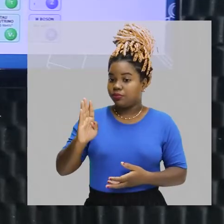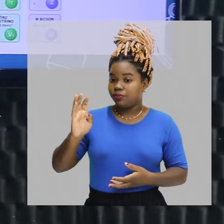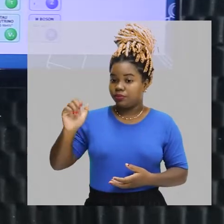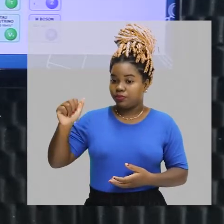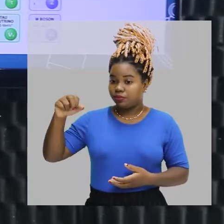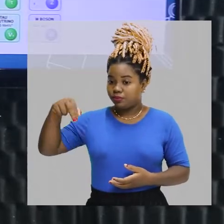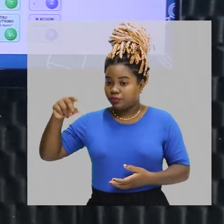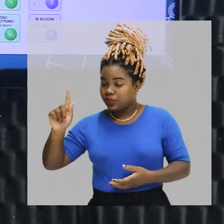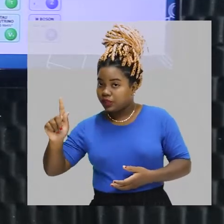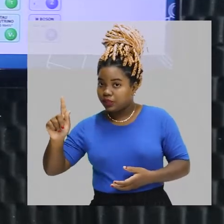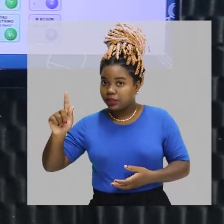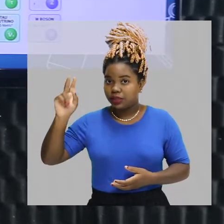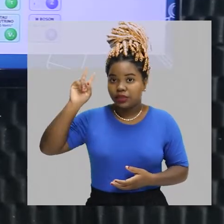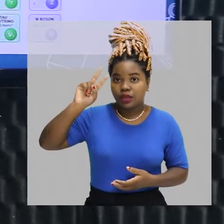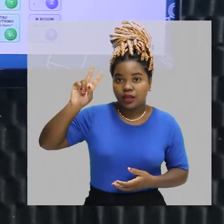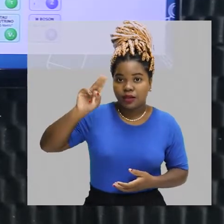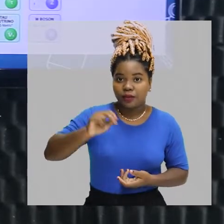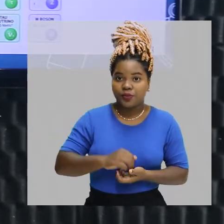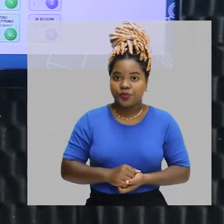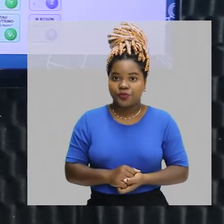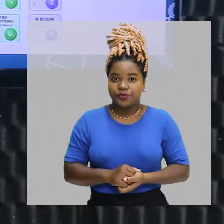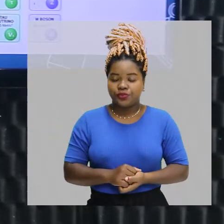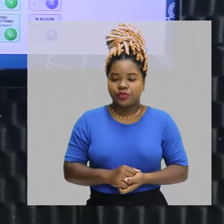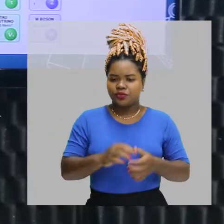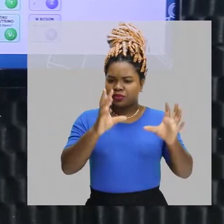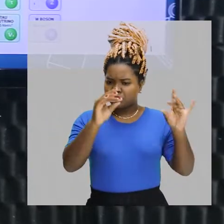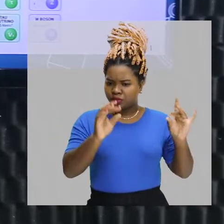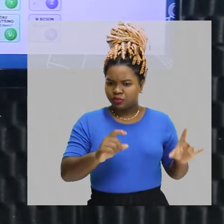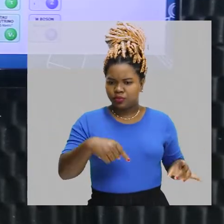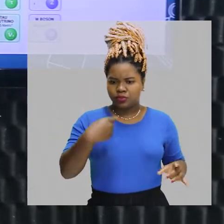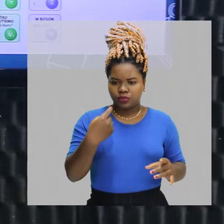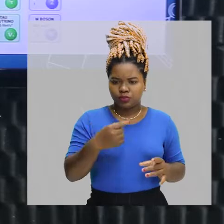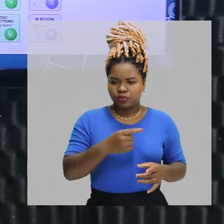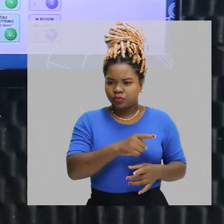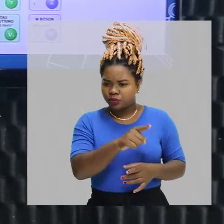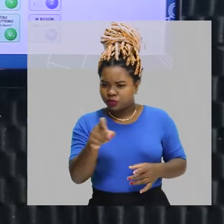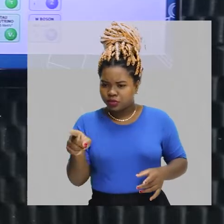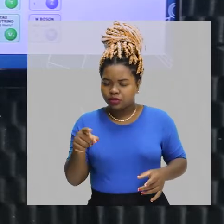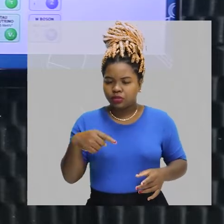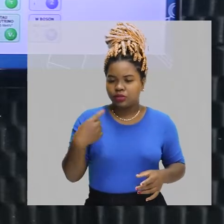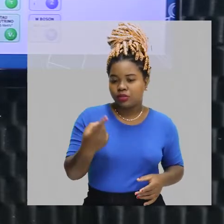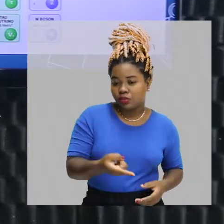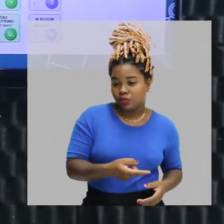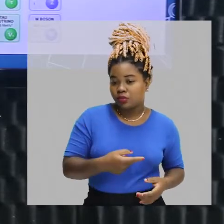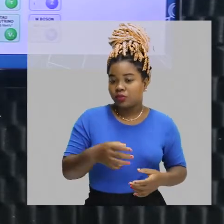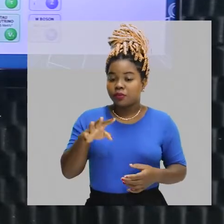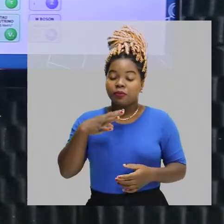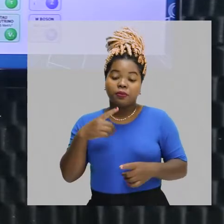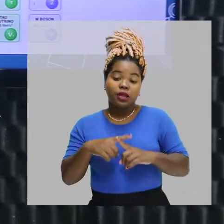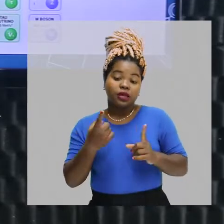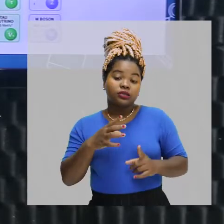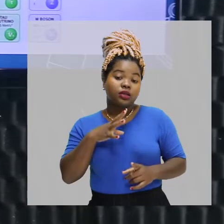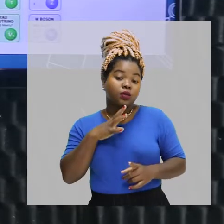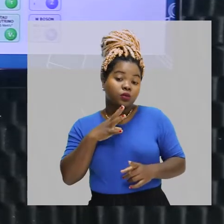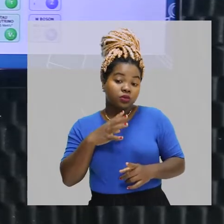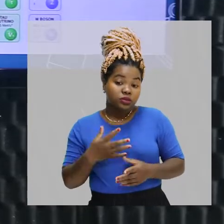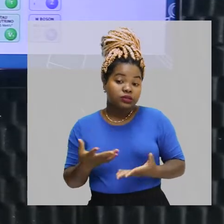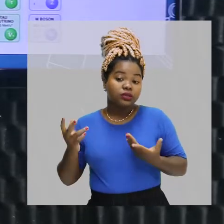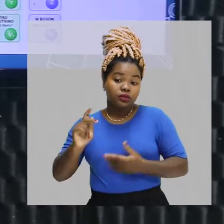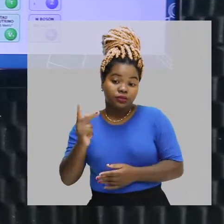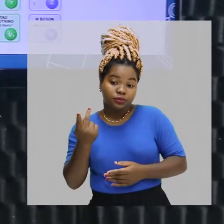falar aí sobre ele no decorrer da aula. Mas ele é bem conhecido porque a pessoa, né, que fez, né, o Bibi